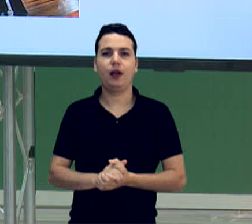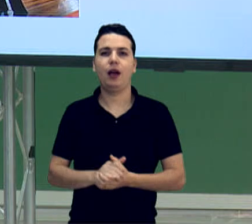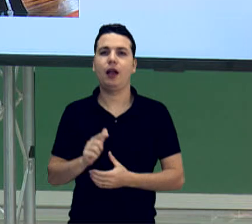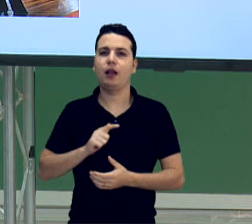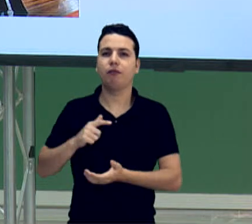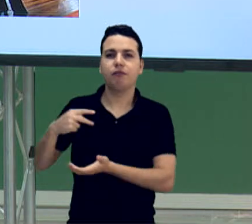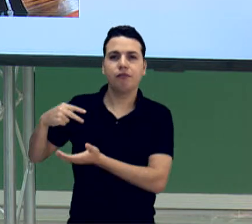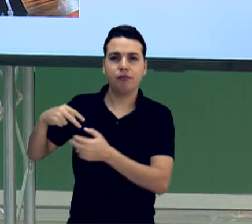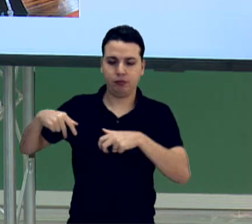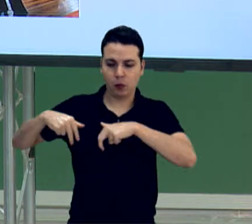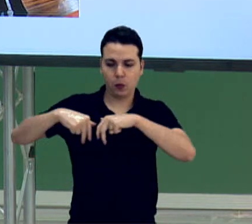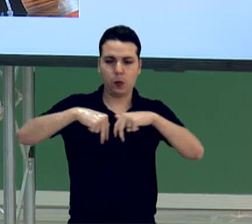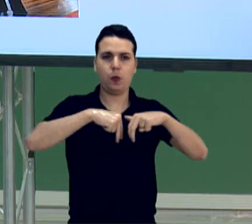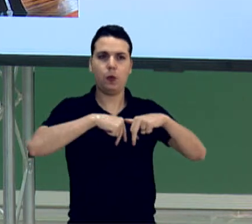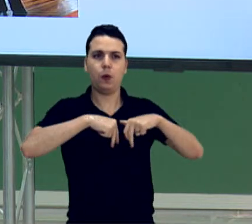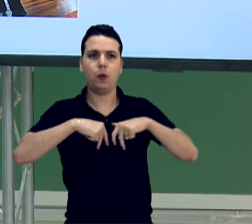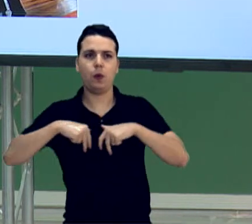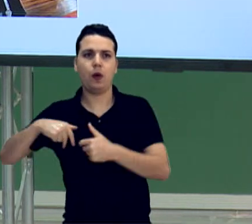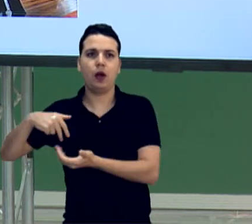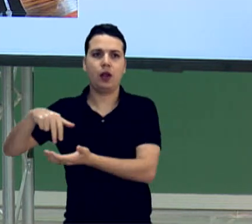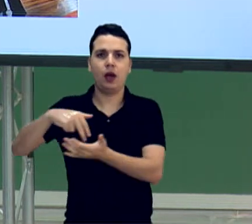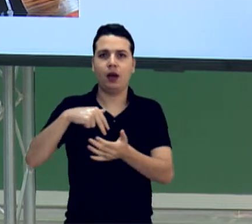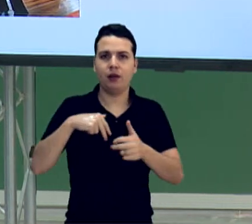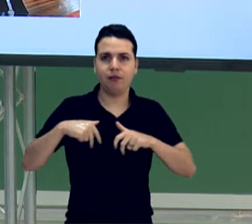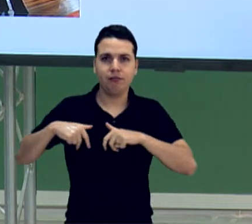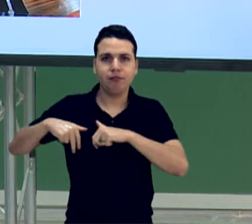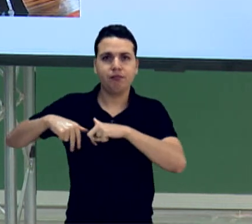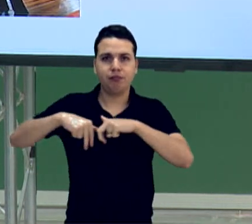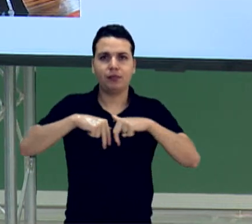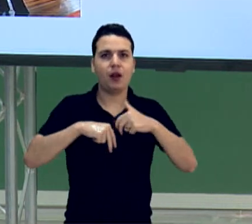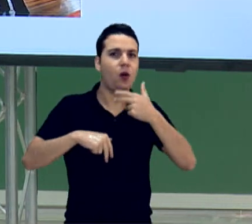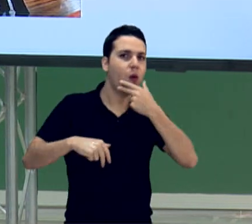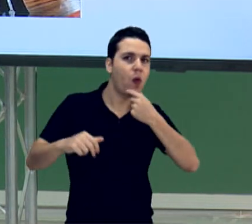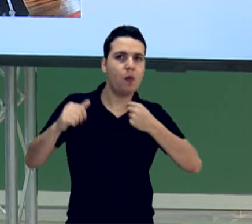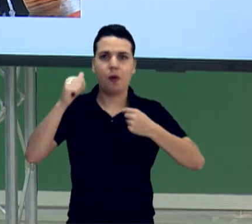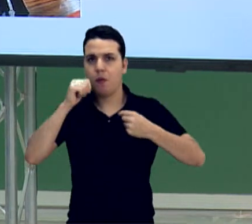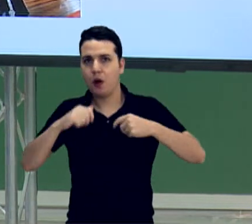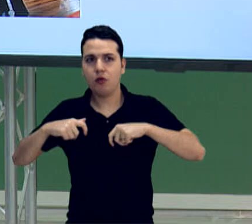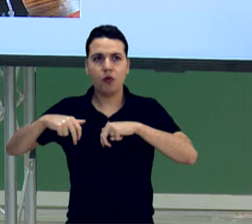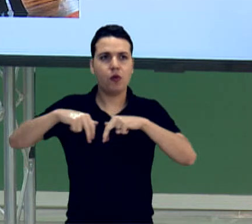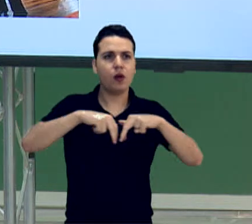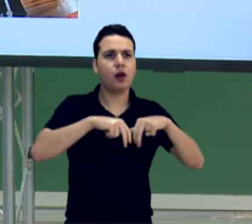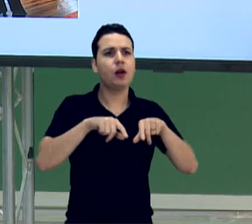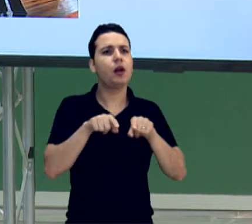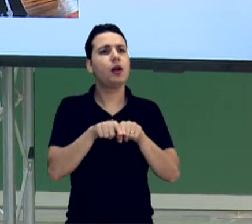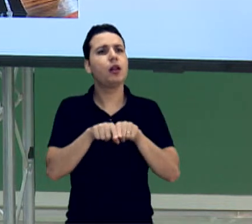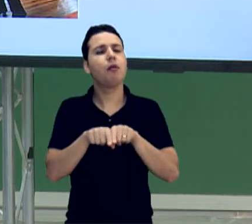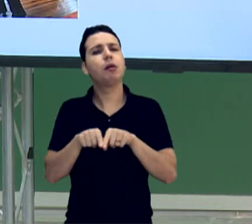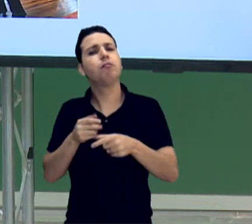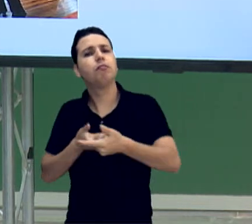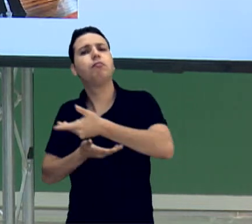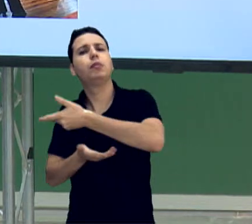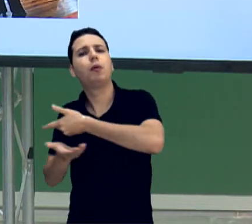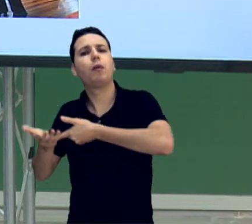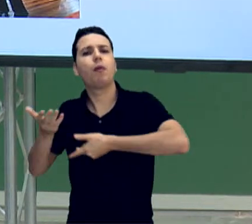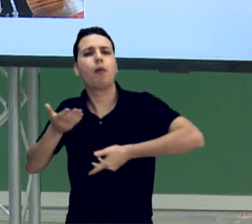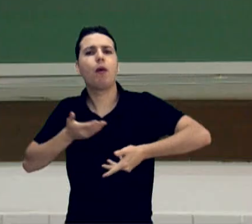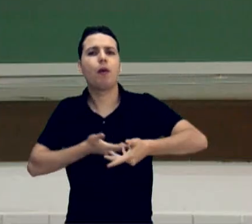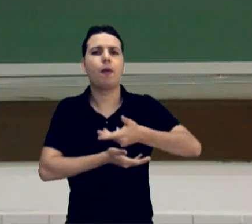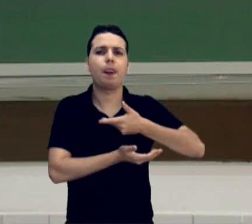dançando uns com os outros, os casais, os pares, né? Como também interagindo com os outros, né? Então, não